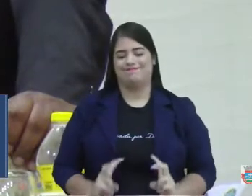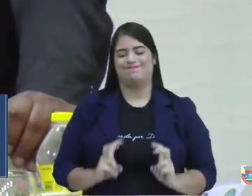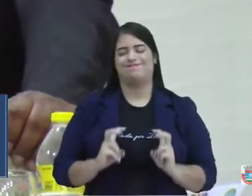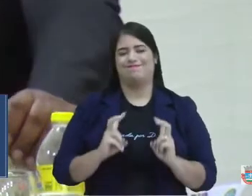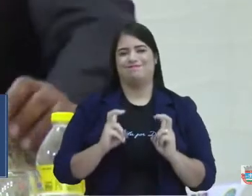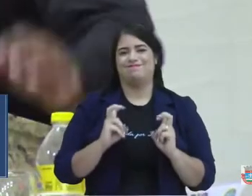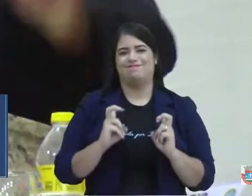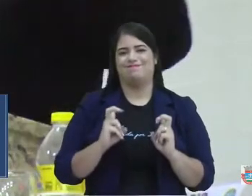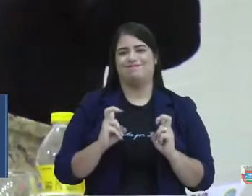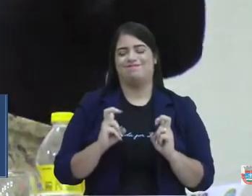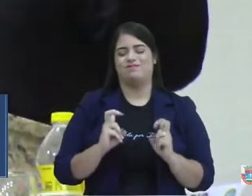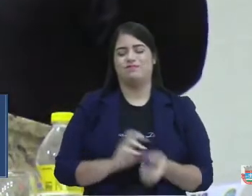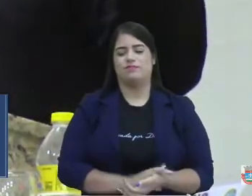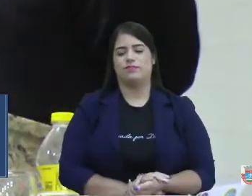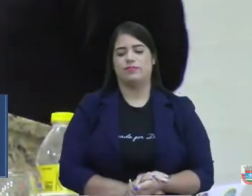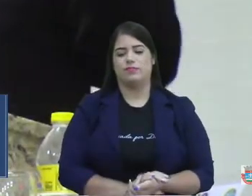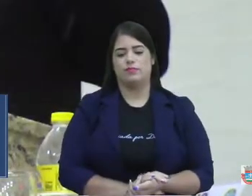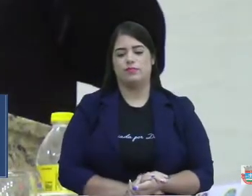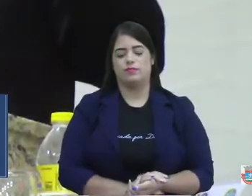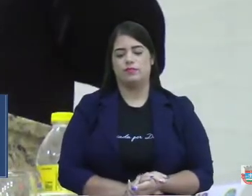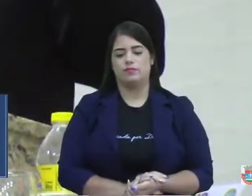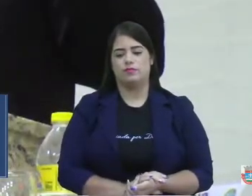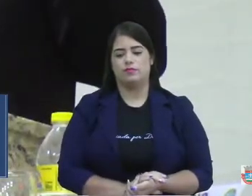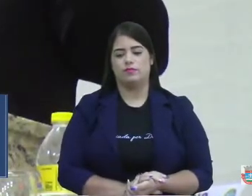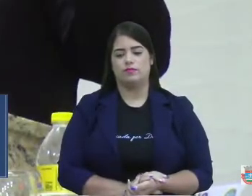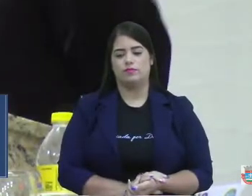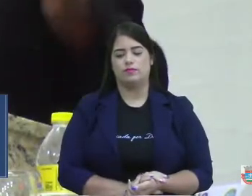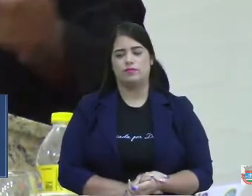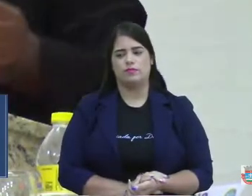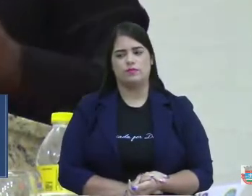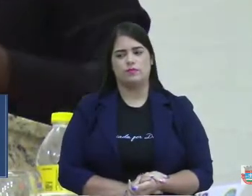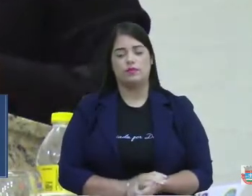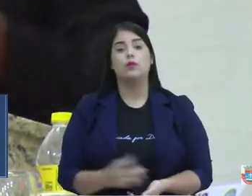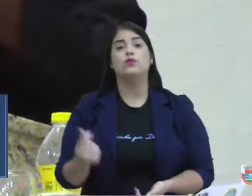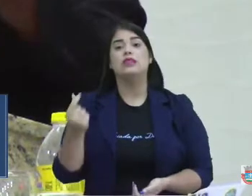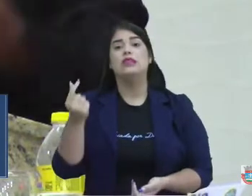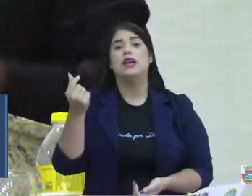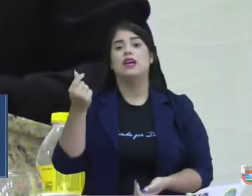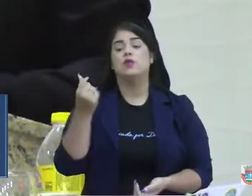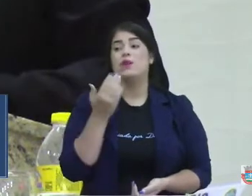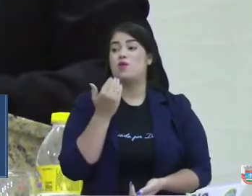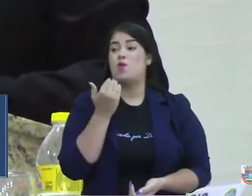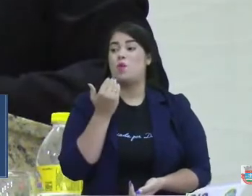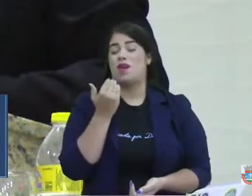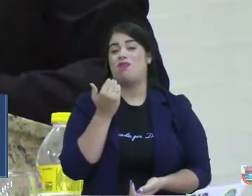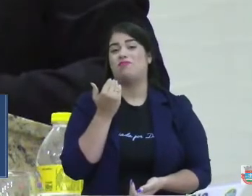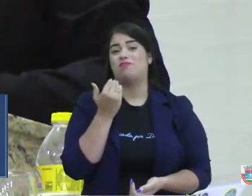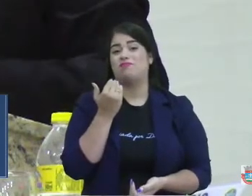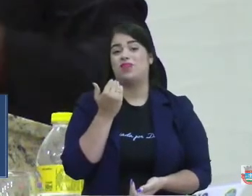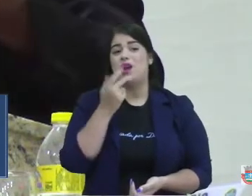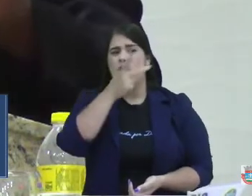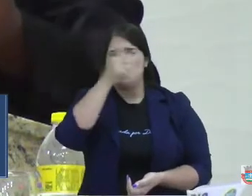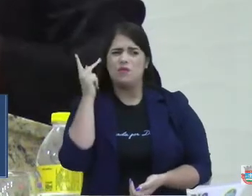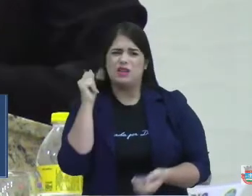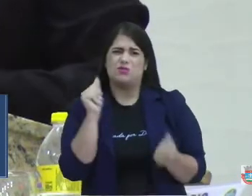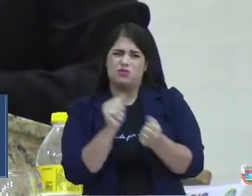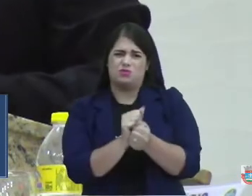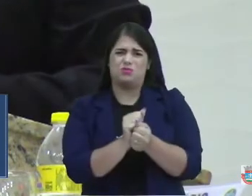câncer tem um dinheiro, não é, para o lanche, para o acompanhante e